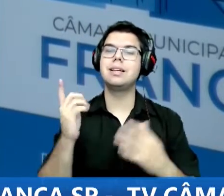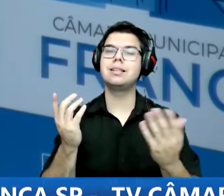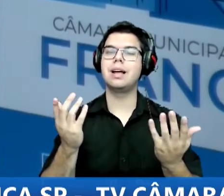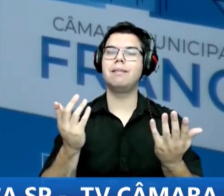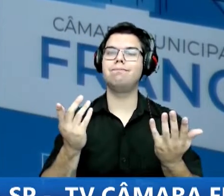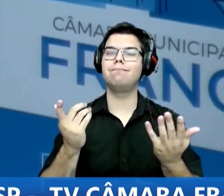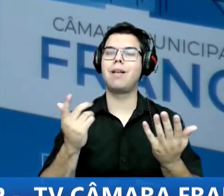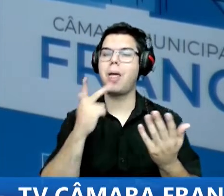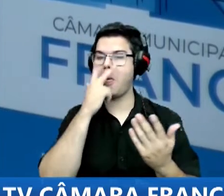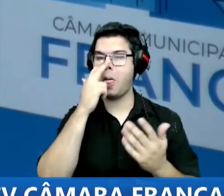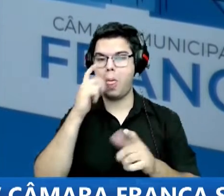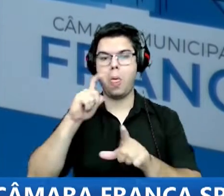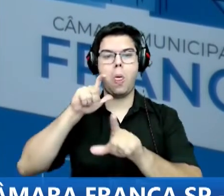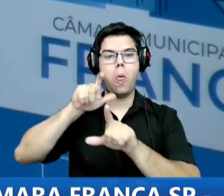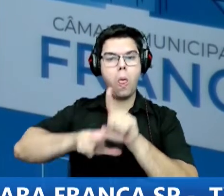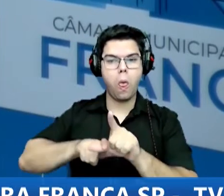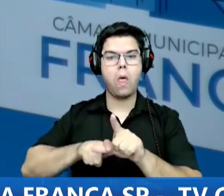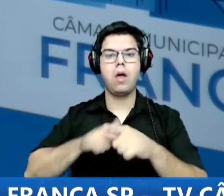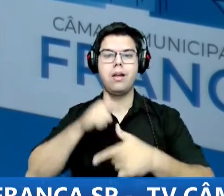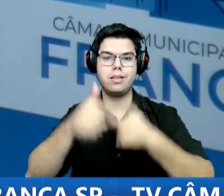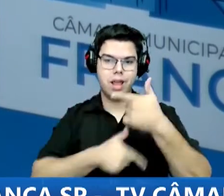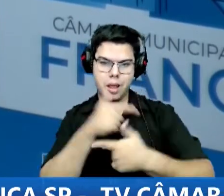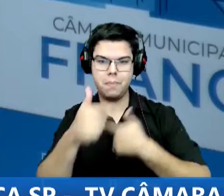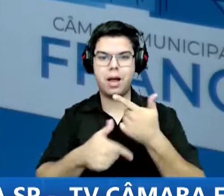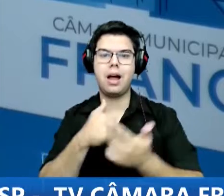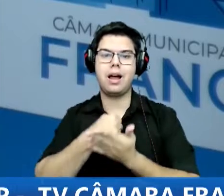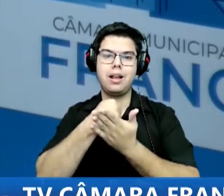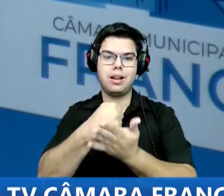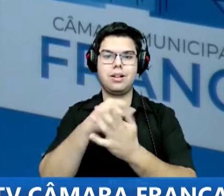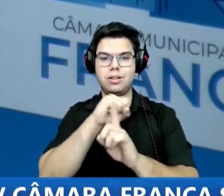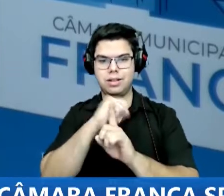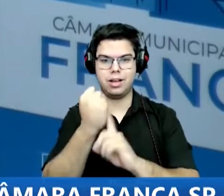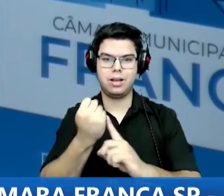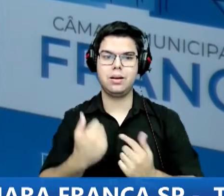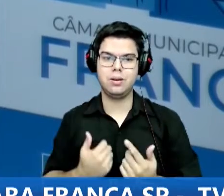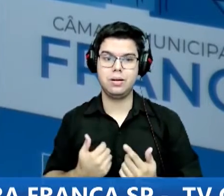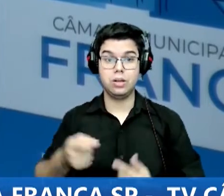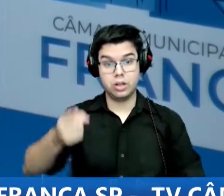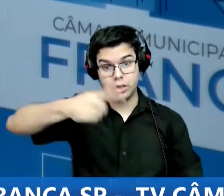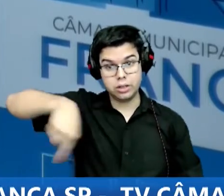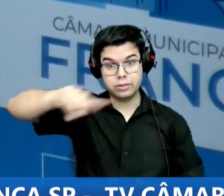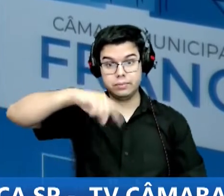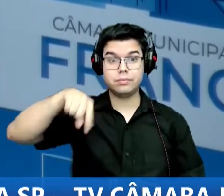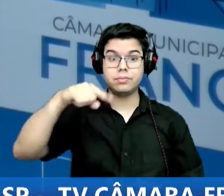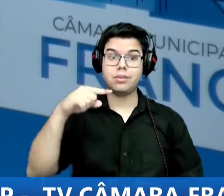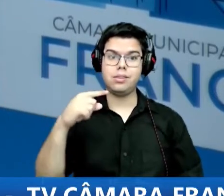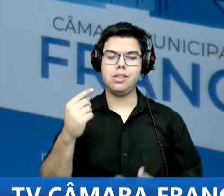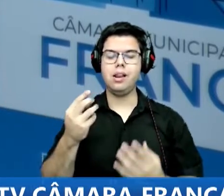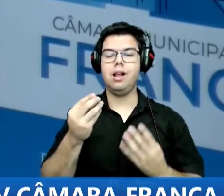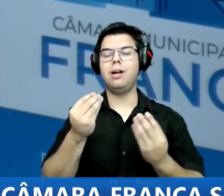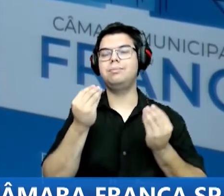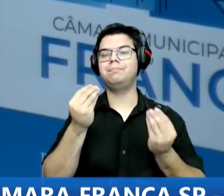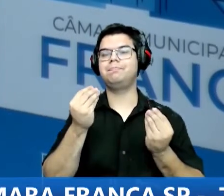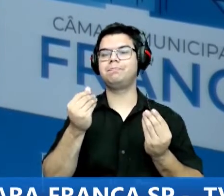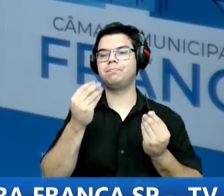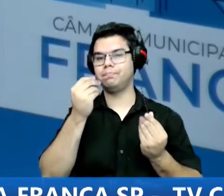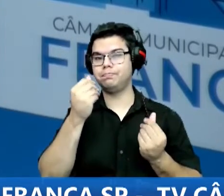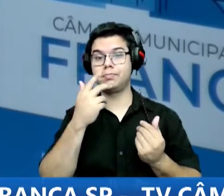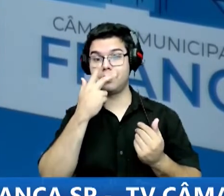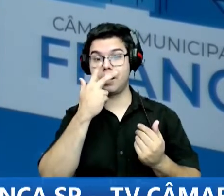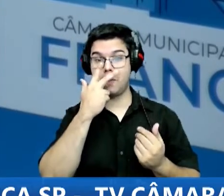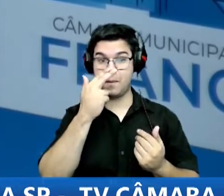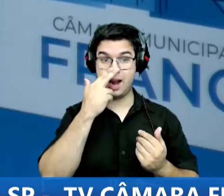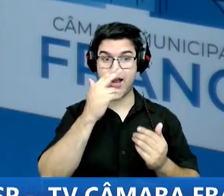um serviço da assistência social, para que a gente desonere a assistência ou as